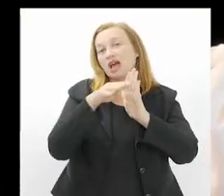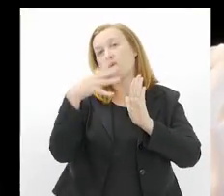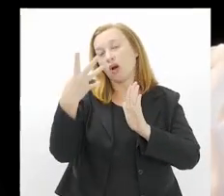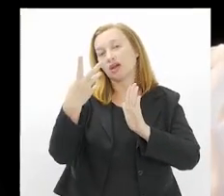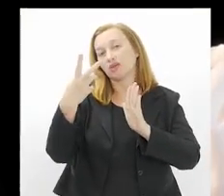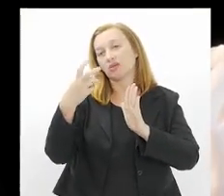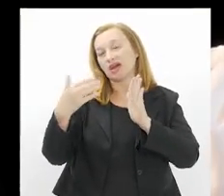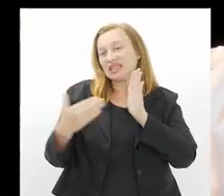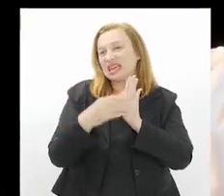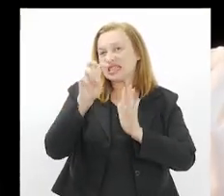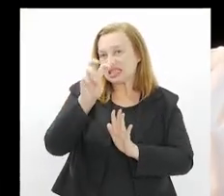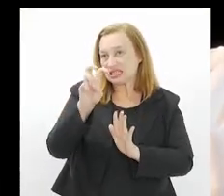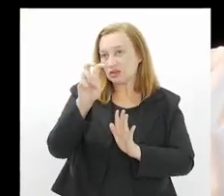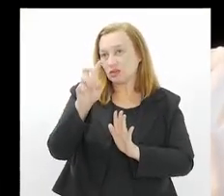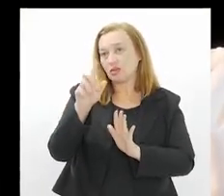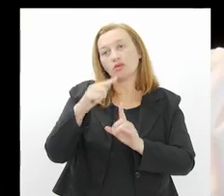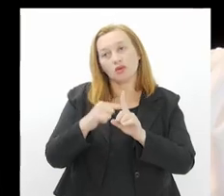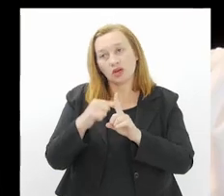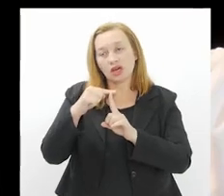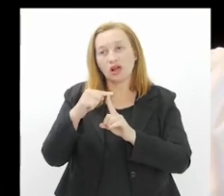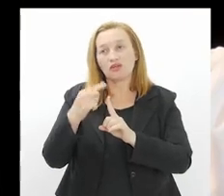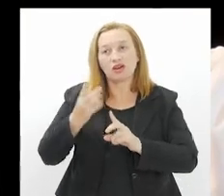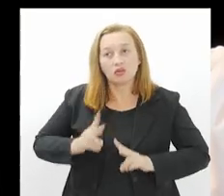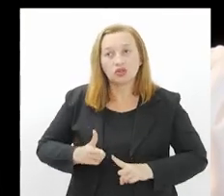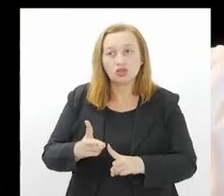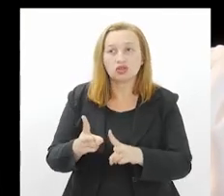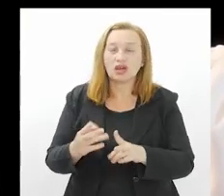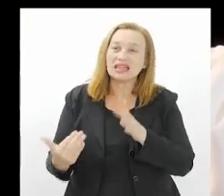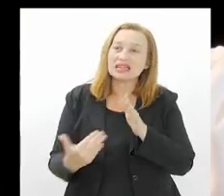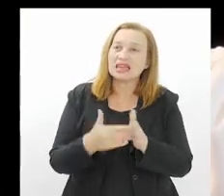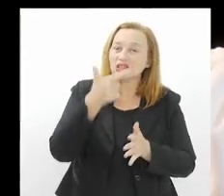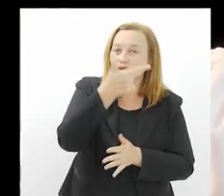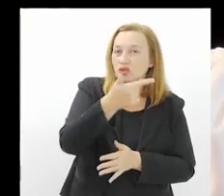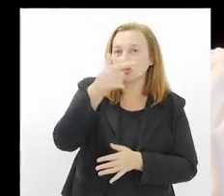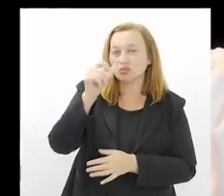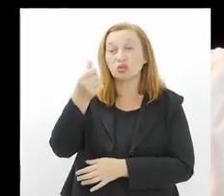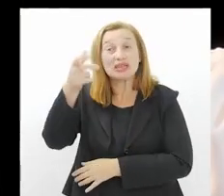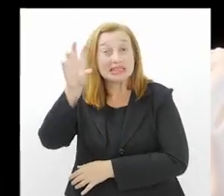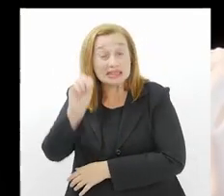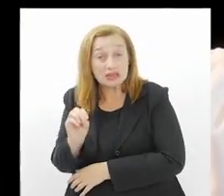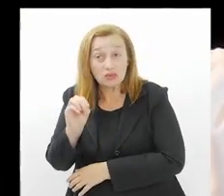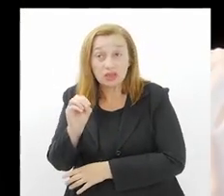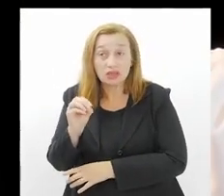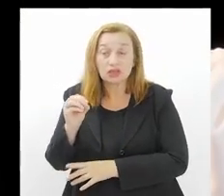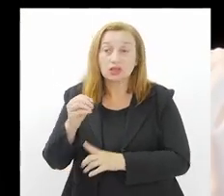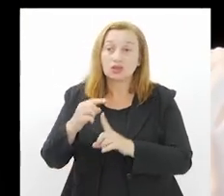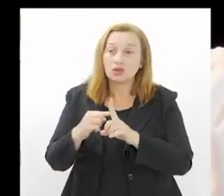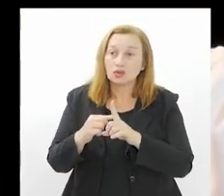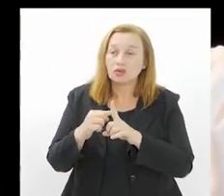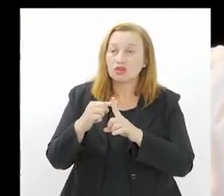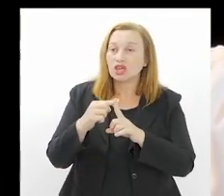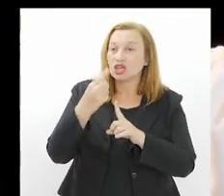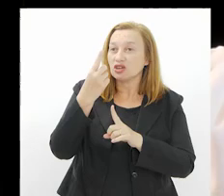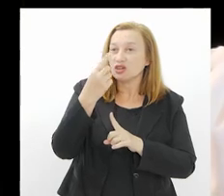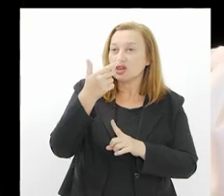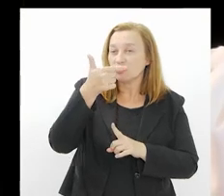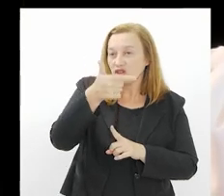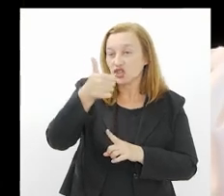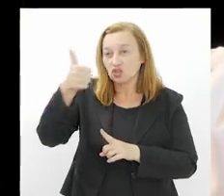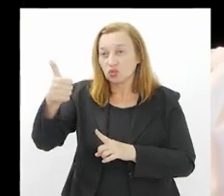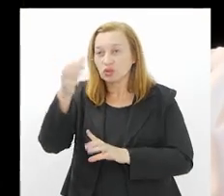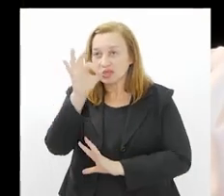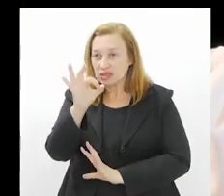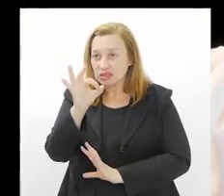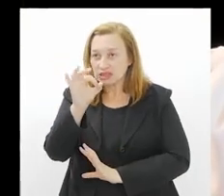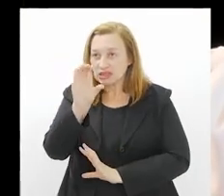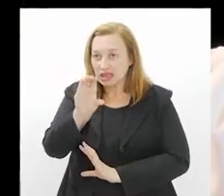Né? Então, se a gente continuar na mesma, a gente vai ter até 2050 um aumento de 21 centímetros, né?